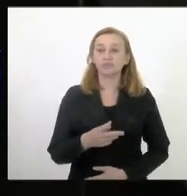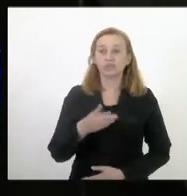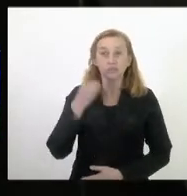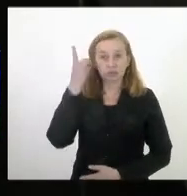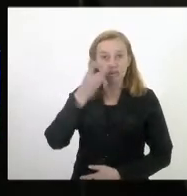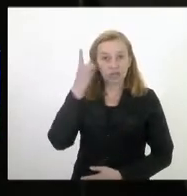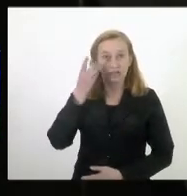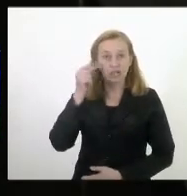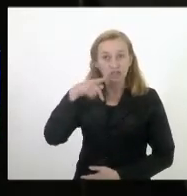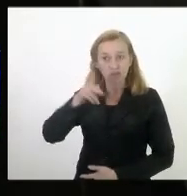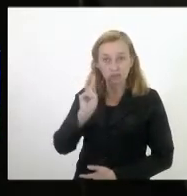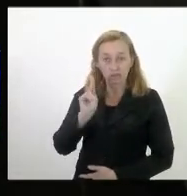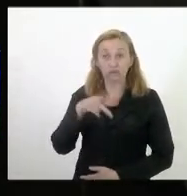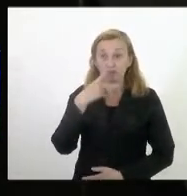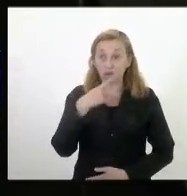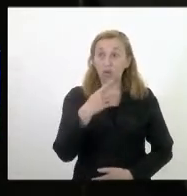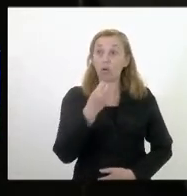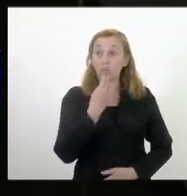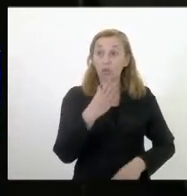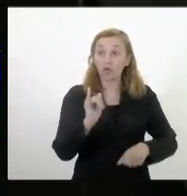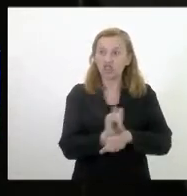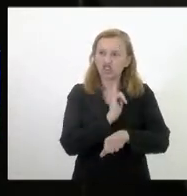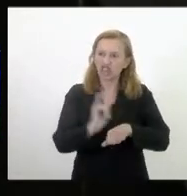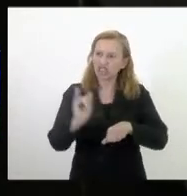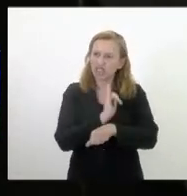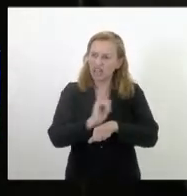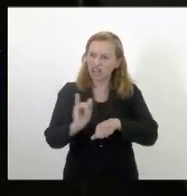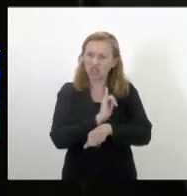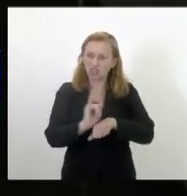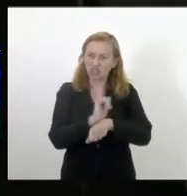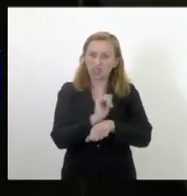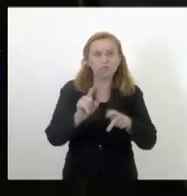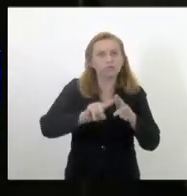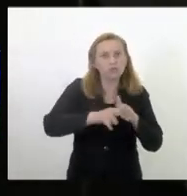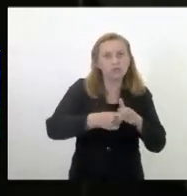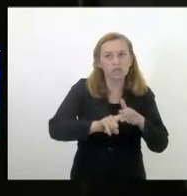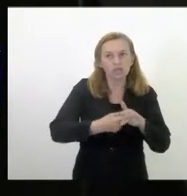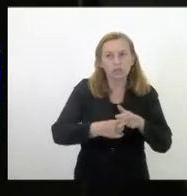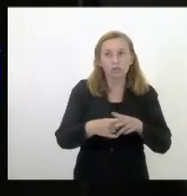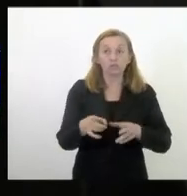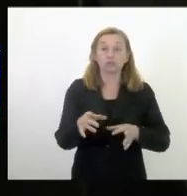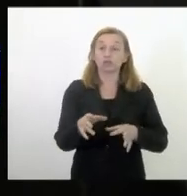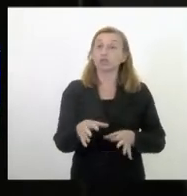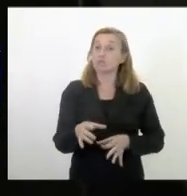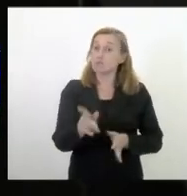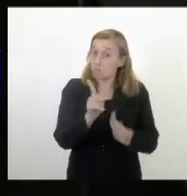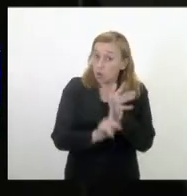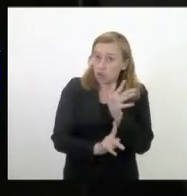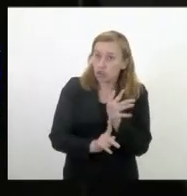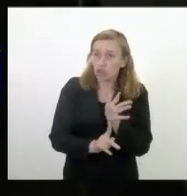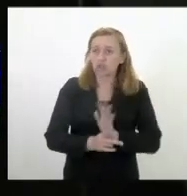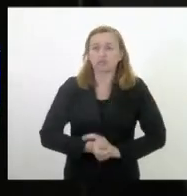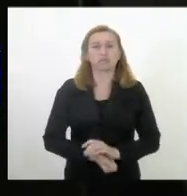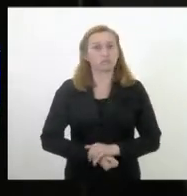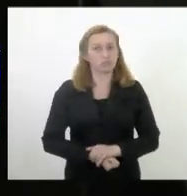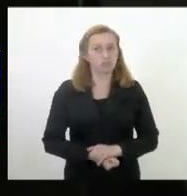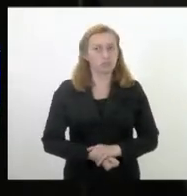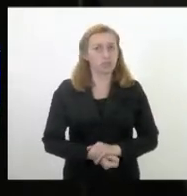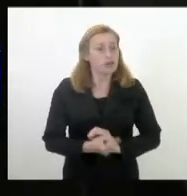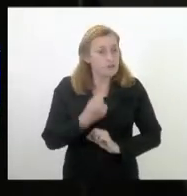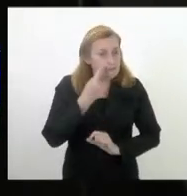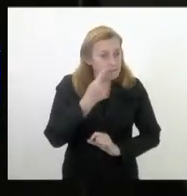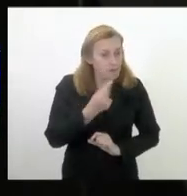seja uma boa estratégia, ao fazermos a regulamentação desse projeto, tocar nessa ferida,